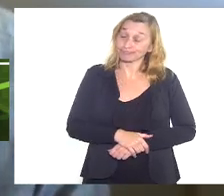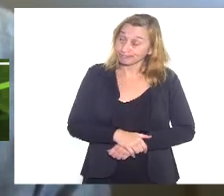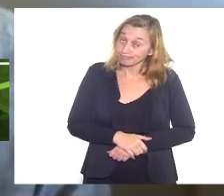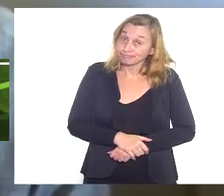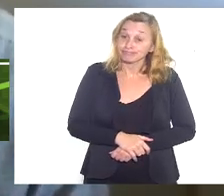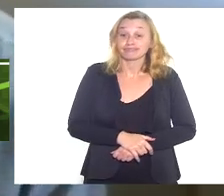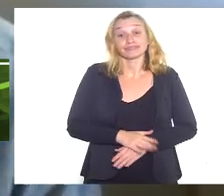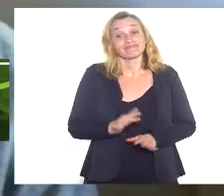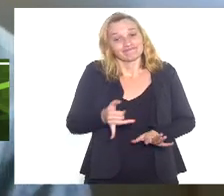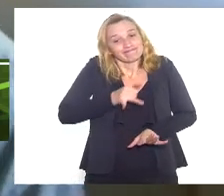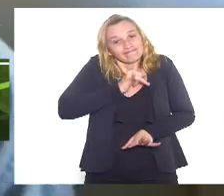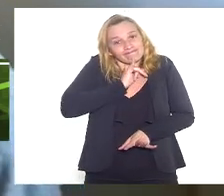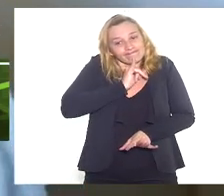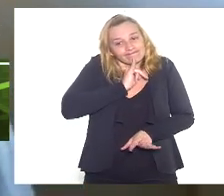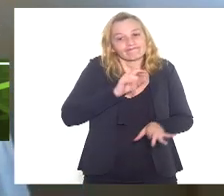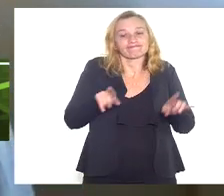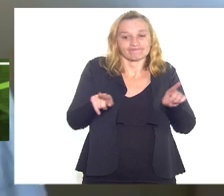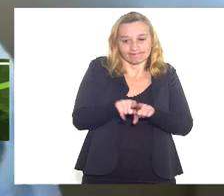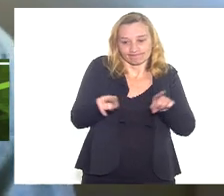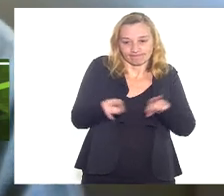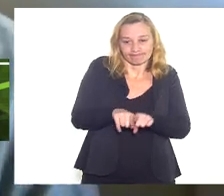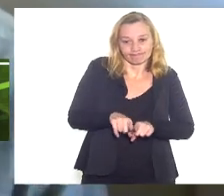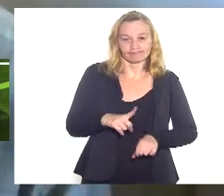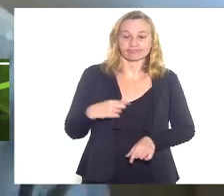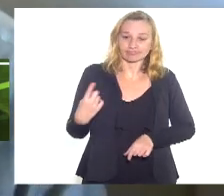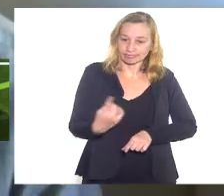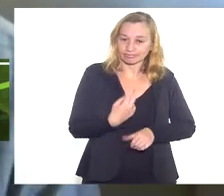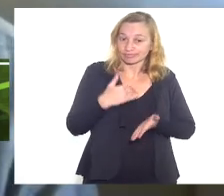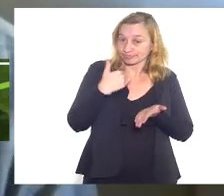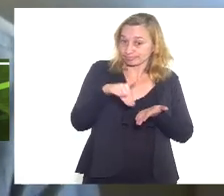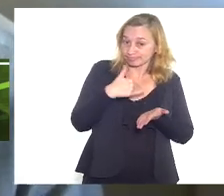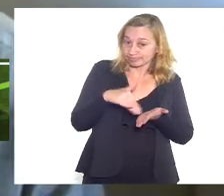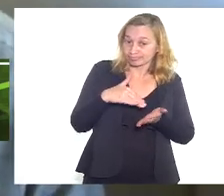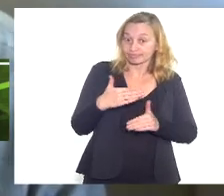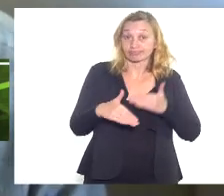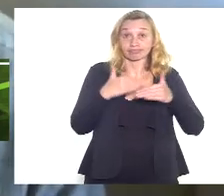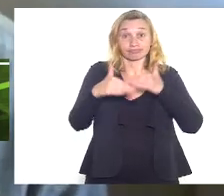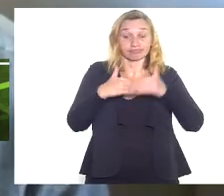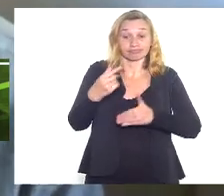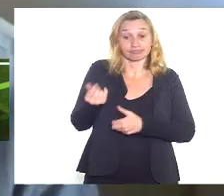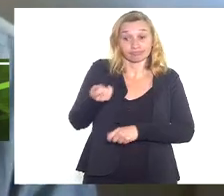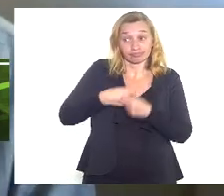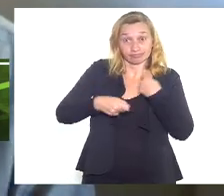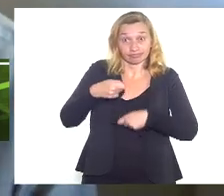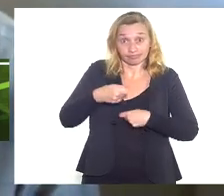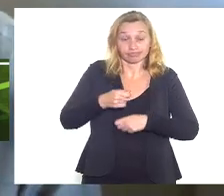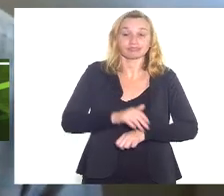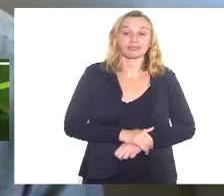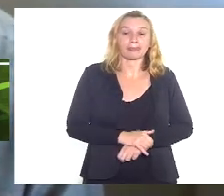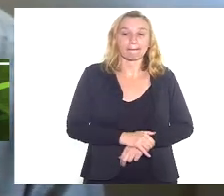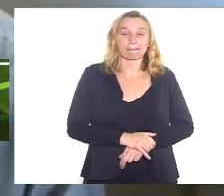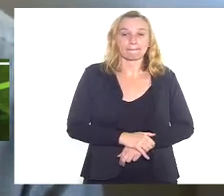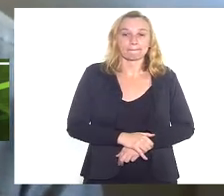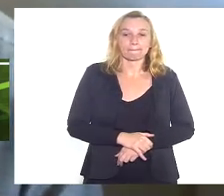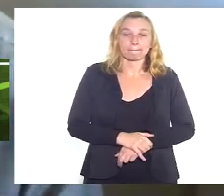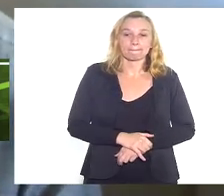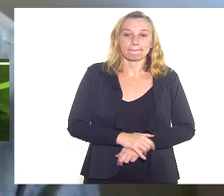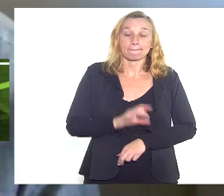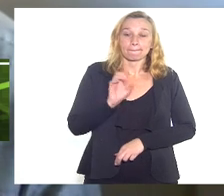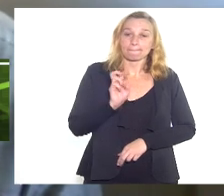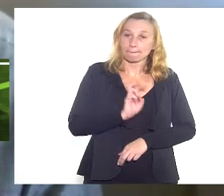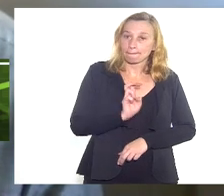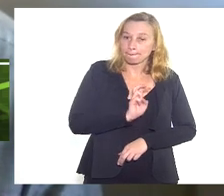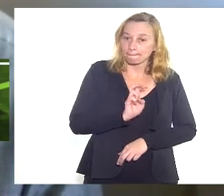E, infelizmente, também, a nossa Secretaria de Desenvolvimento Econômico está no seu